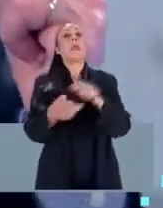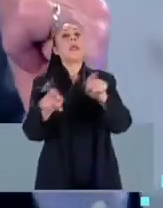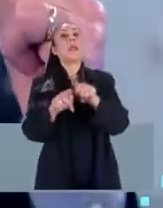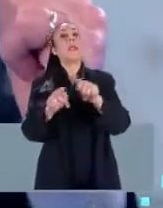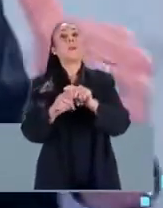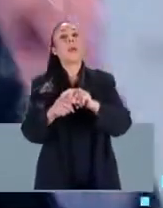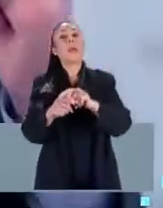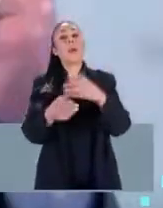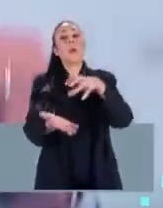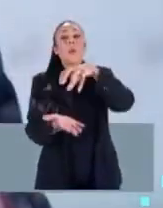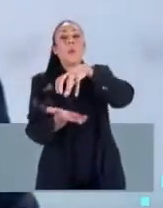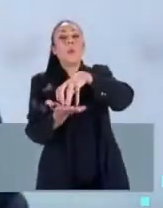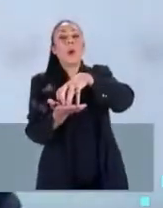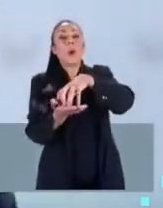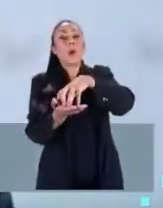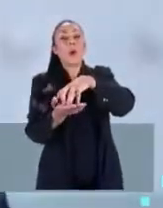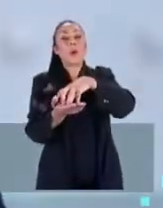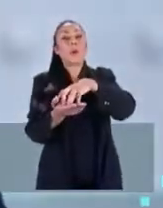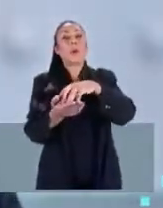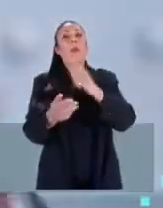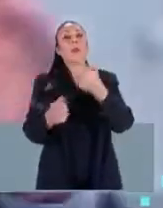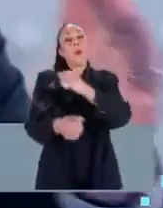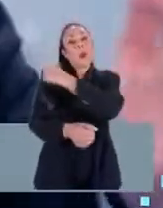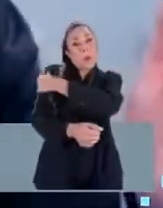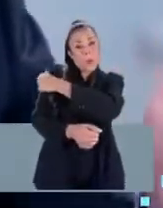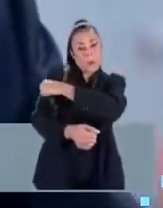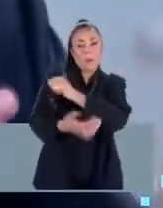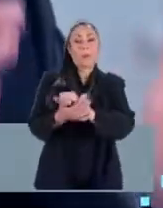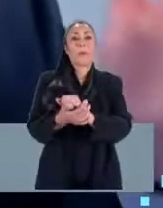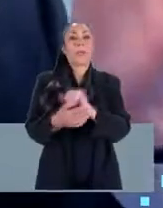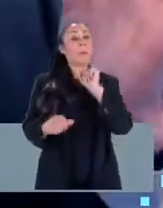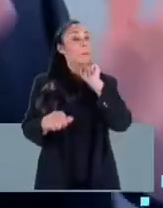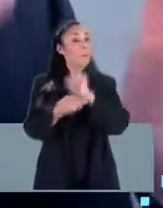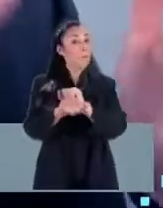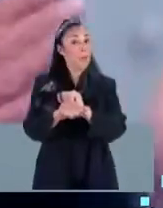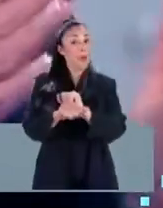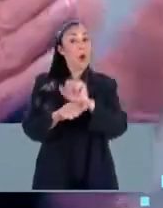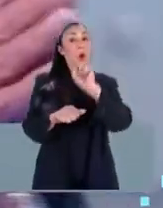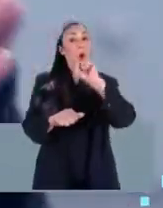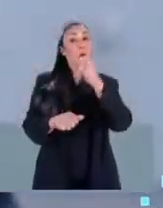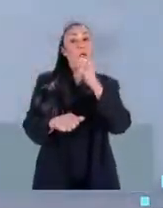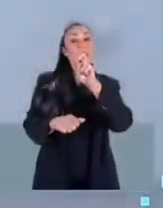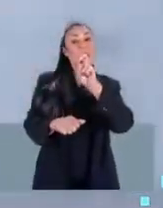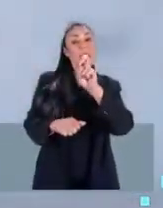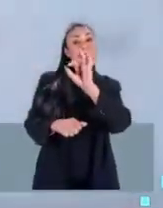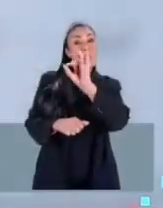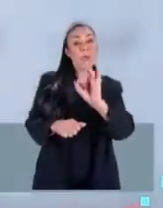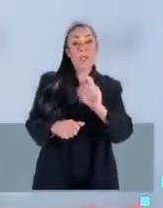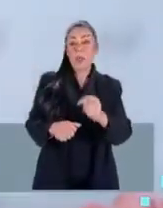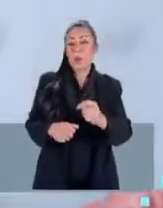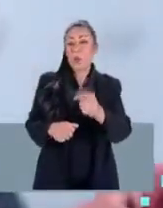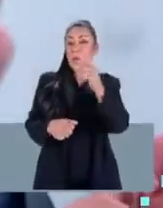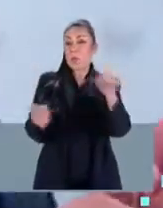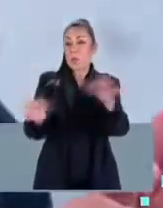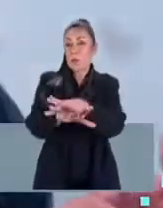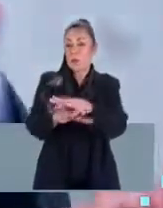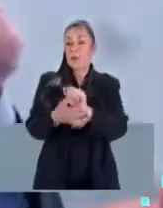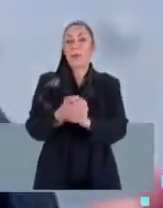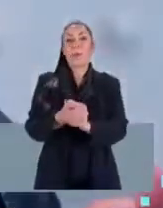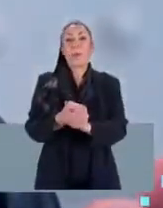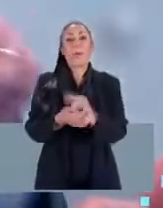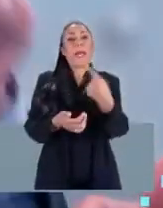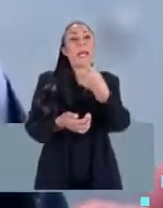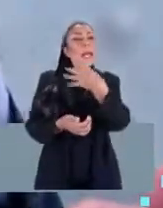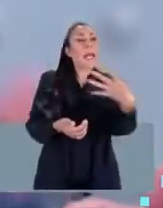polo petroquímico em Itaboraí, no Rio de Janeiro, que ficou parado com 85% da obra acabada. Era